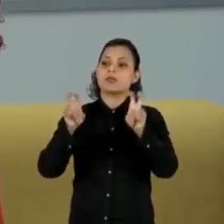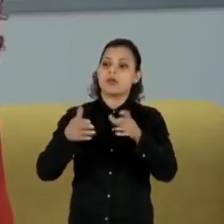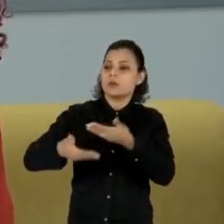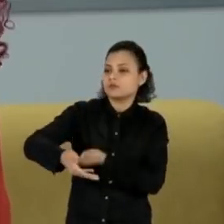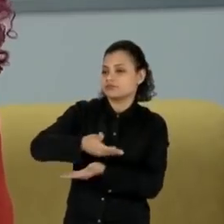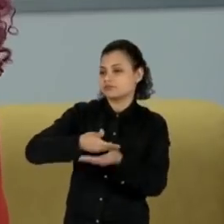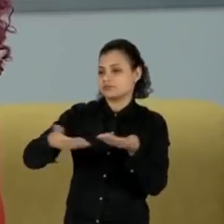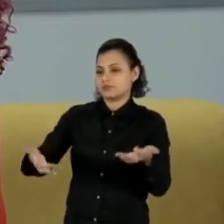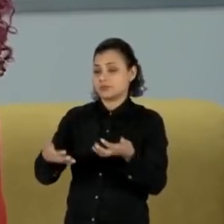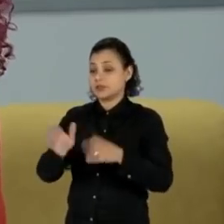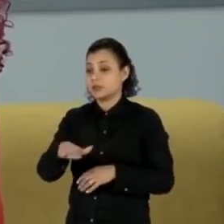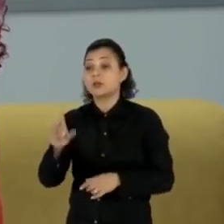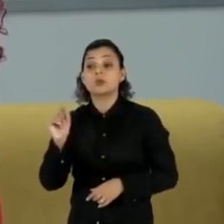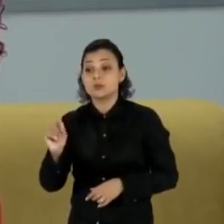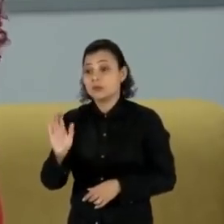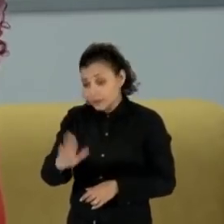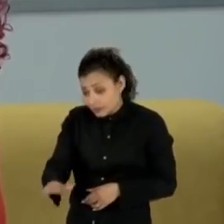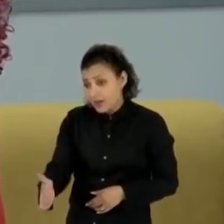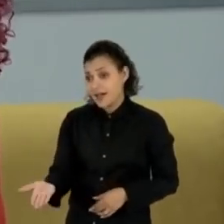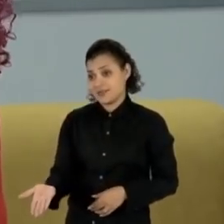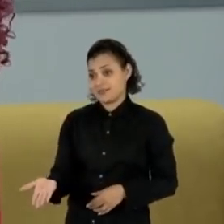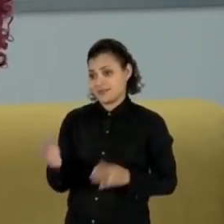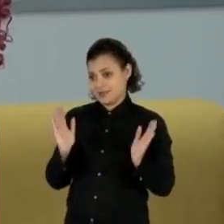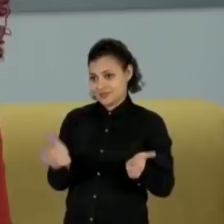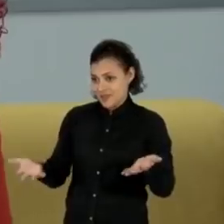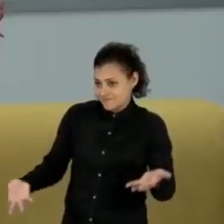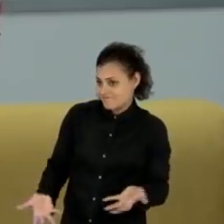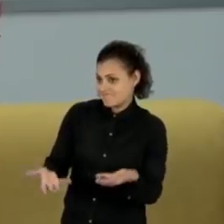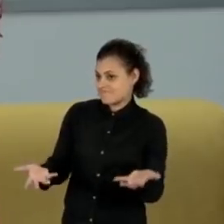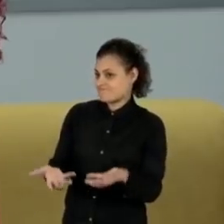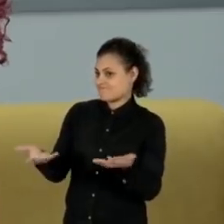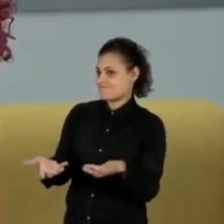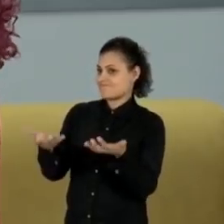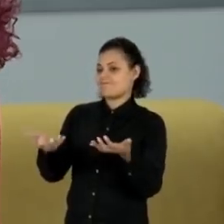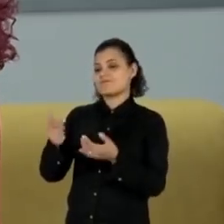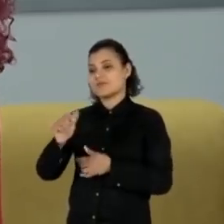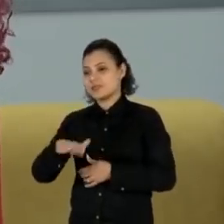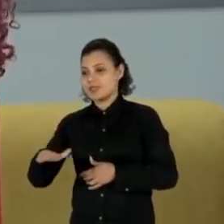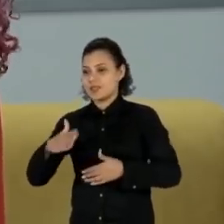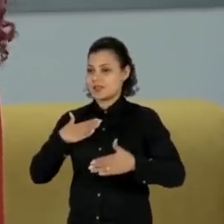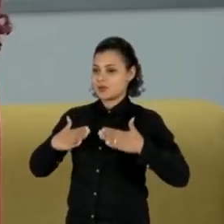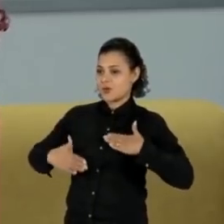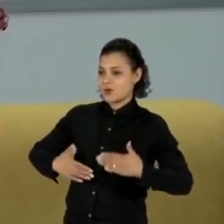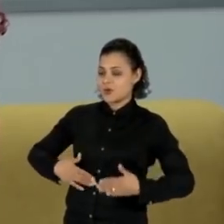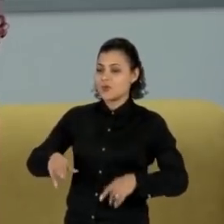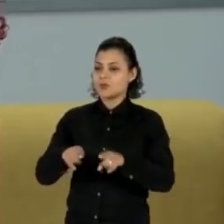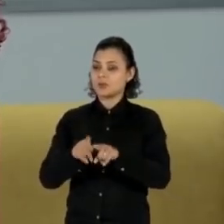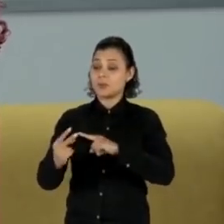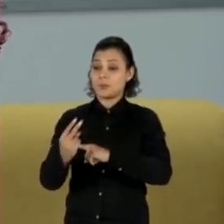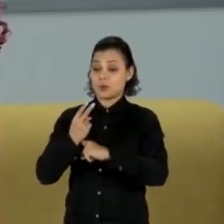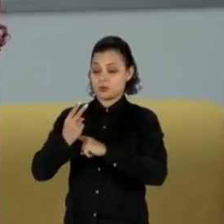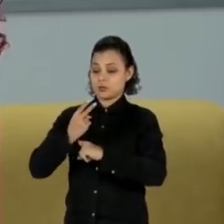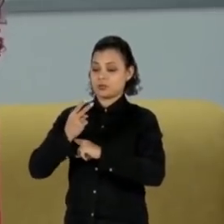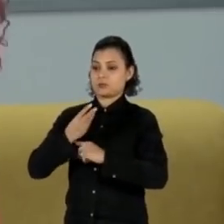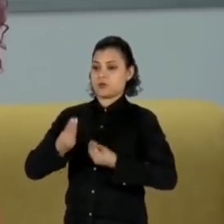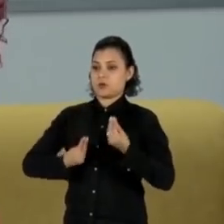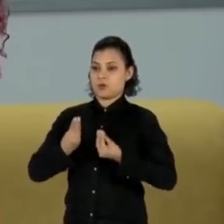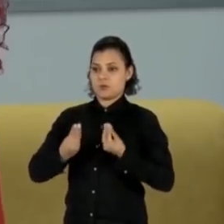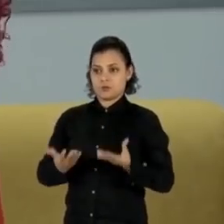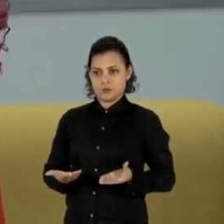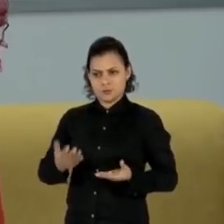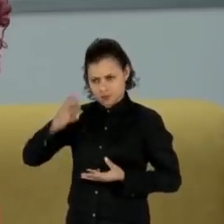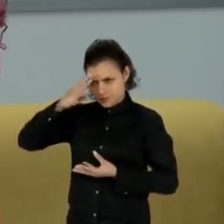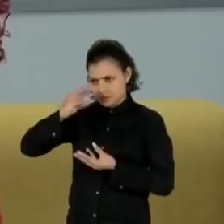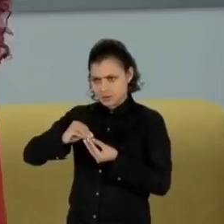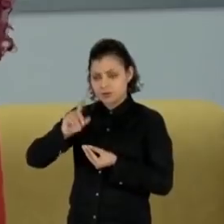com as crianças é desde pequeno já trabalhar essa relação da criança com o corpo ea auto proteção e também